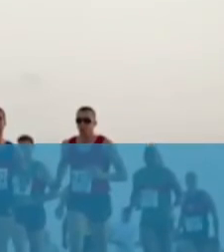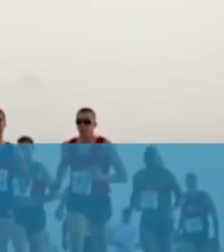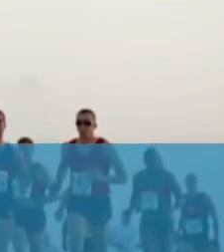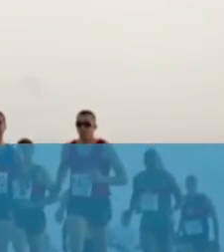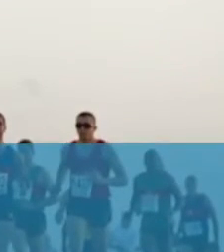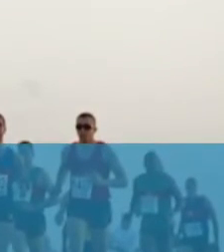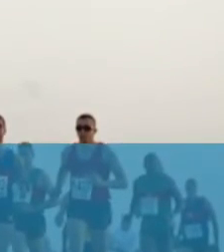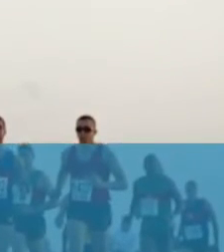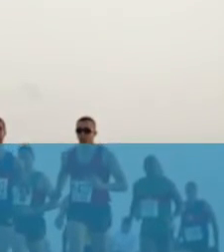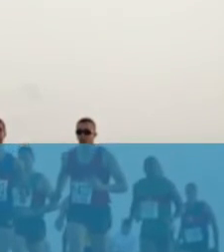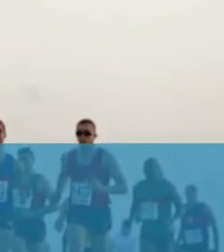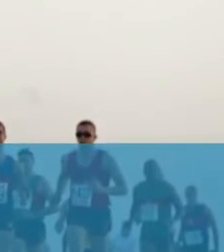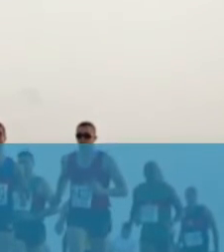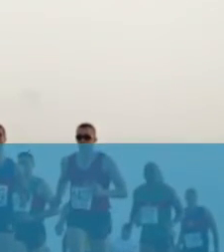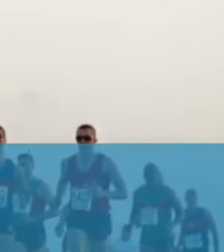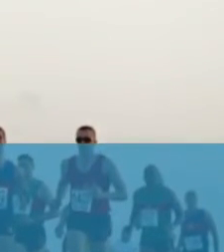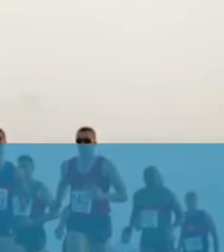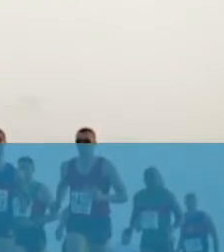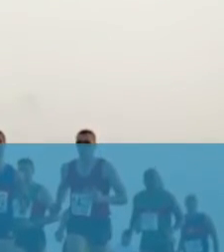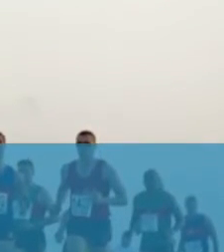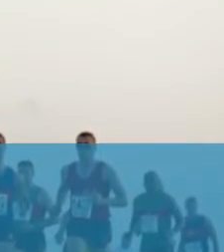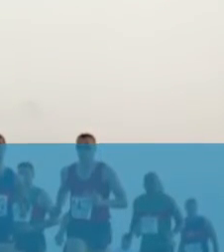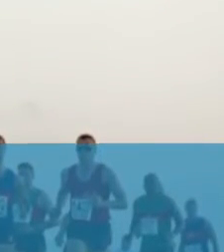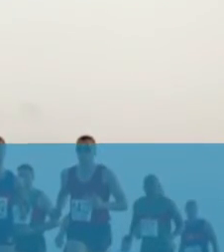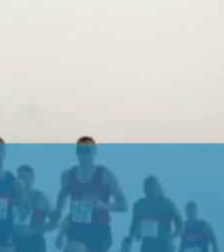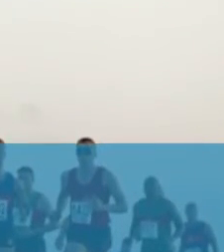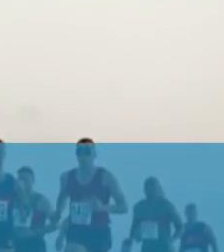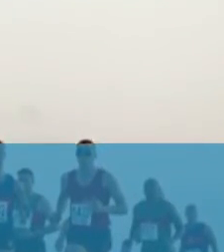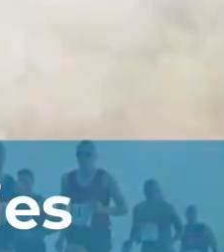Go running. Correr.